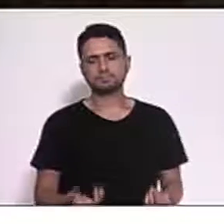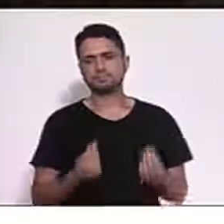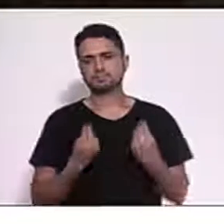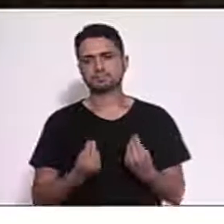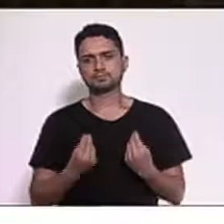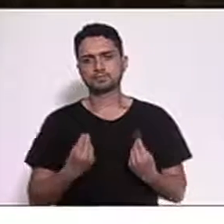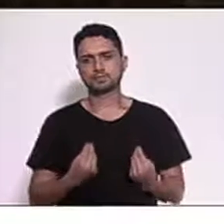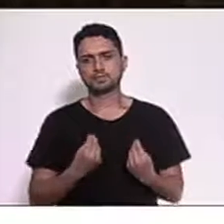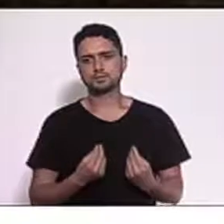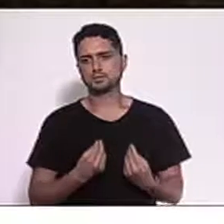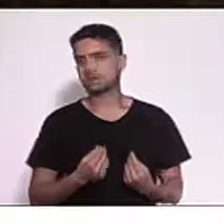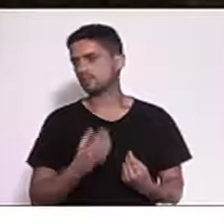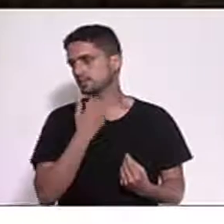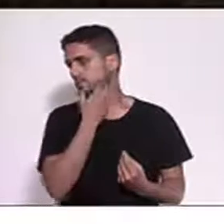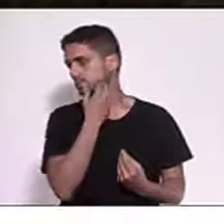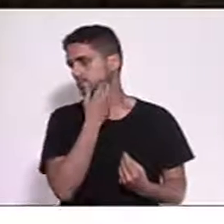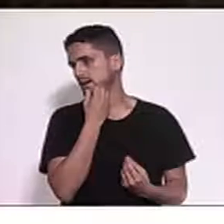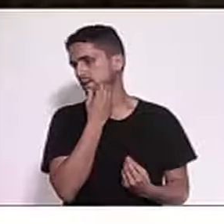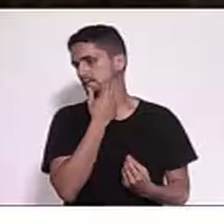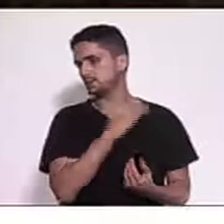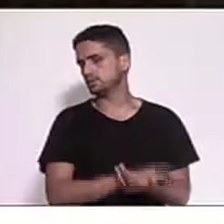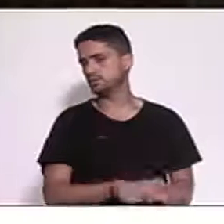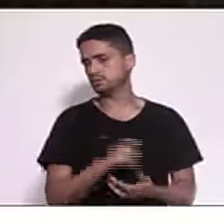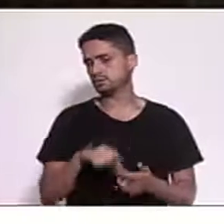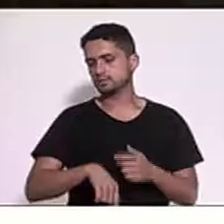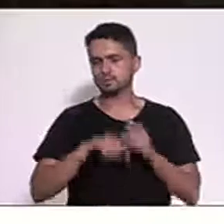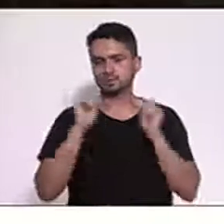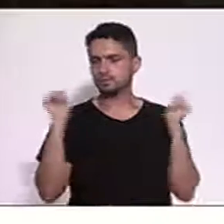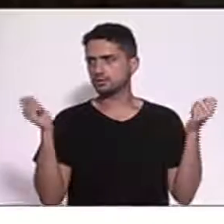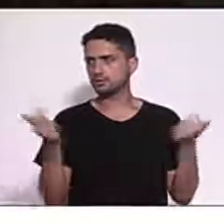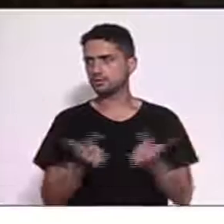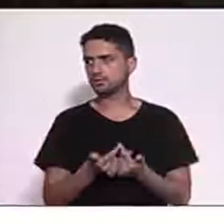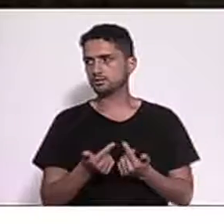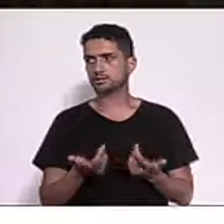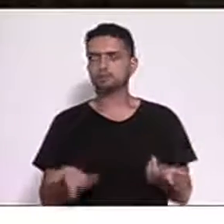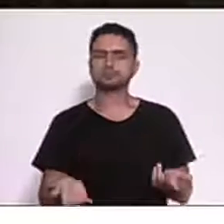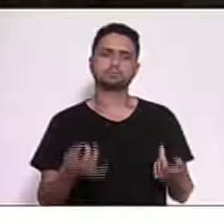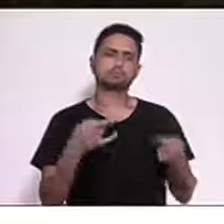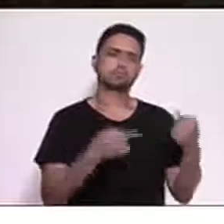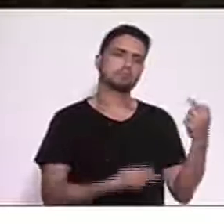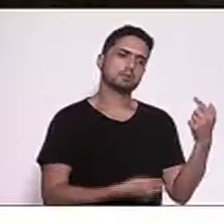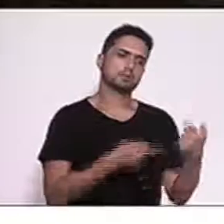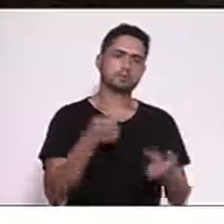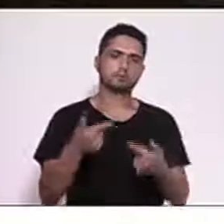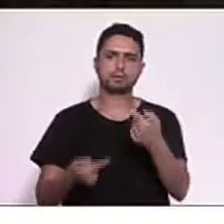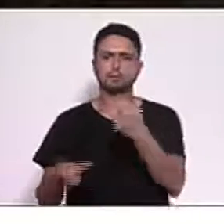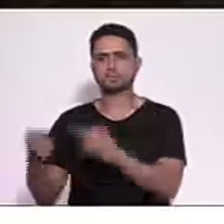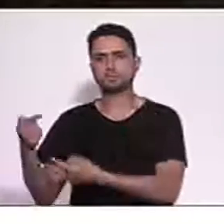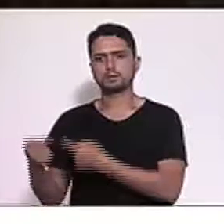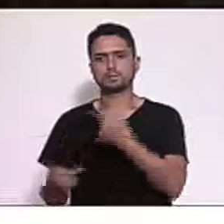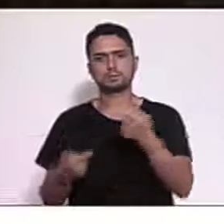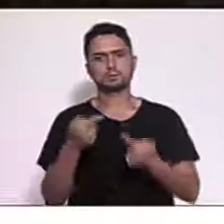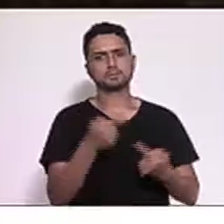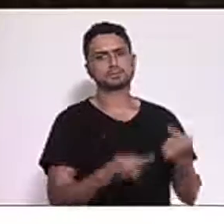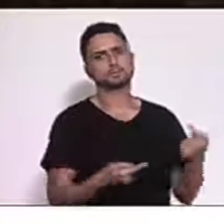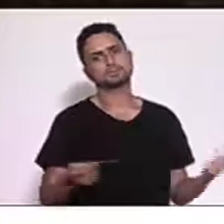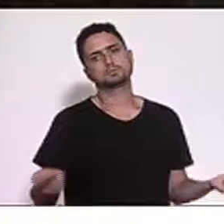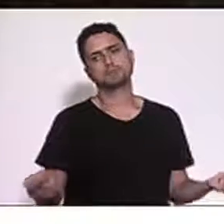Esta casa, por exemplo, era para estar discutindo o que está acontecendo neste